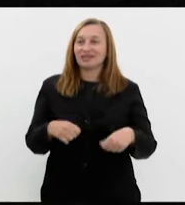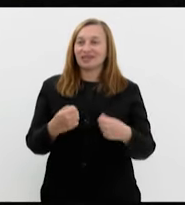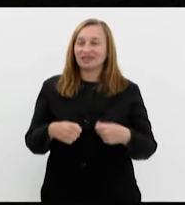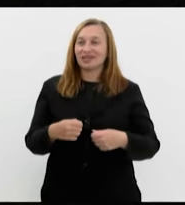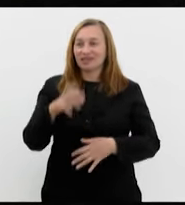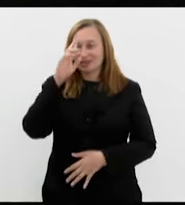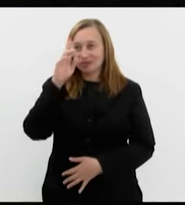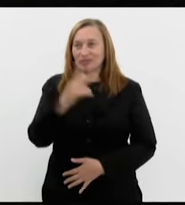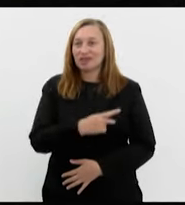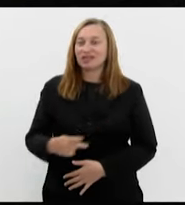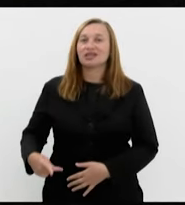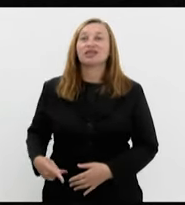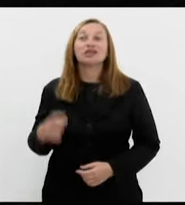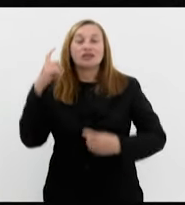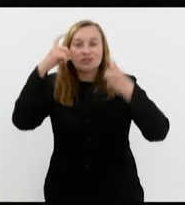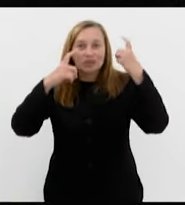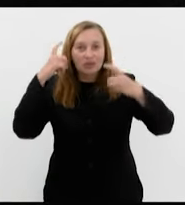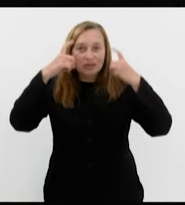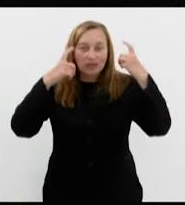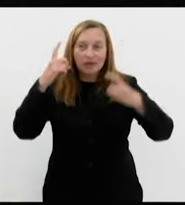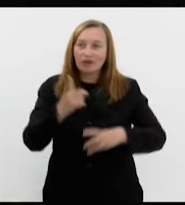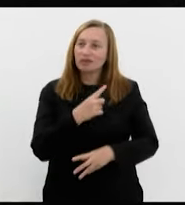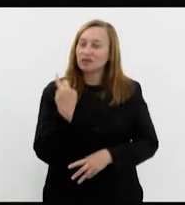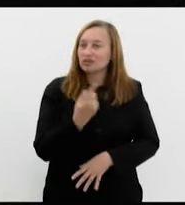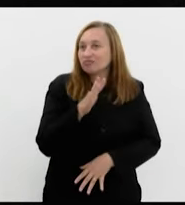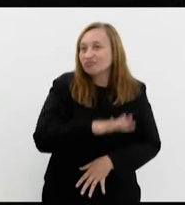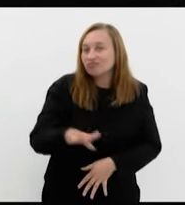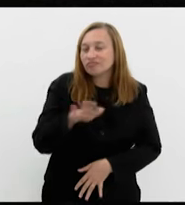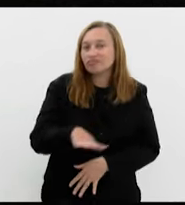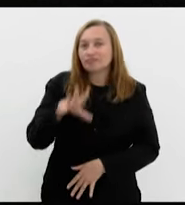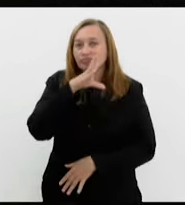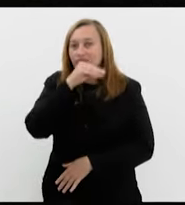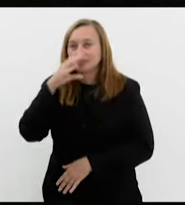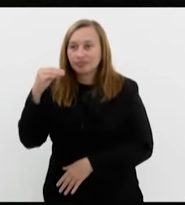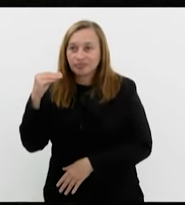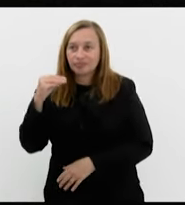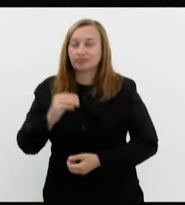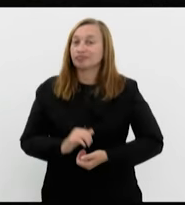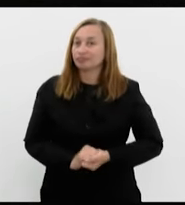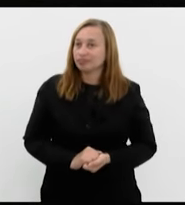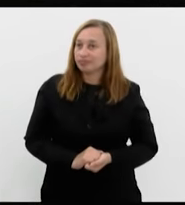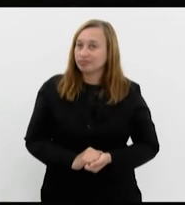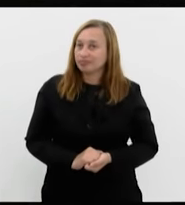nos preocupar com as nossas crianças e adolescentes e tirá-los